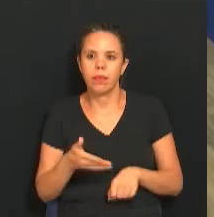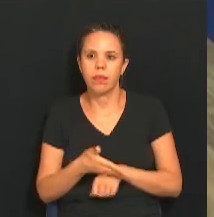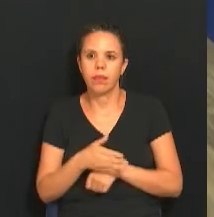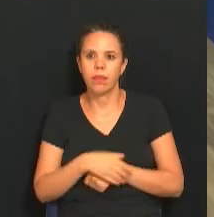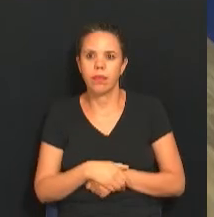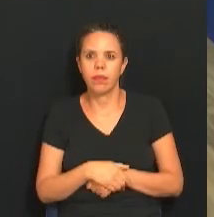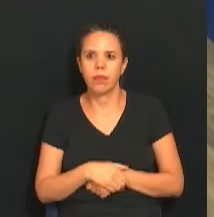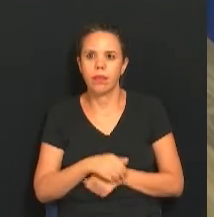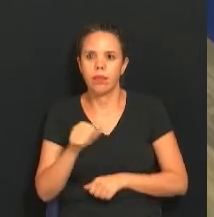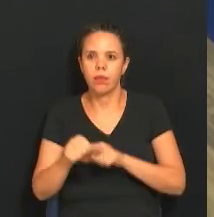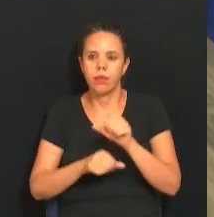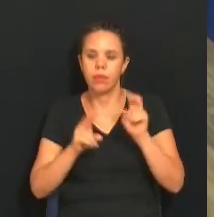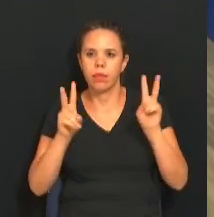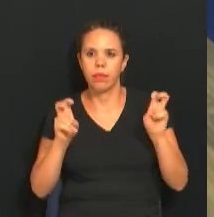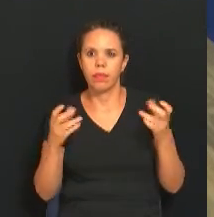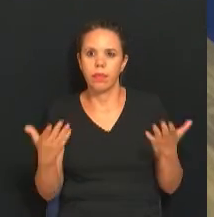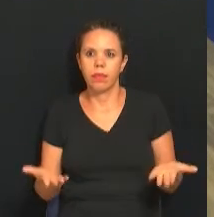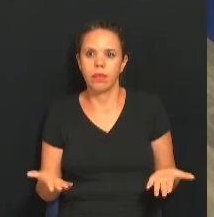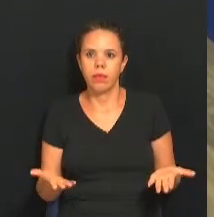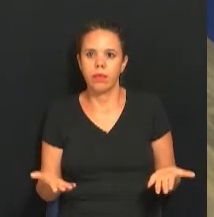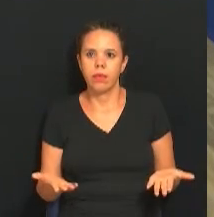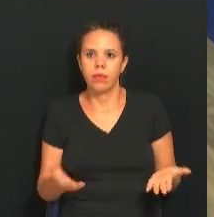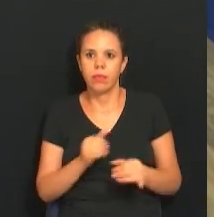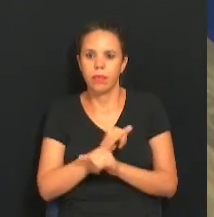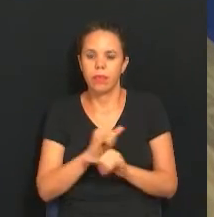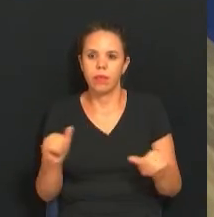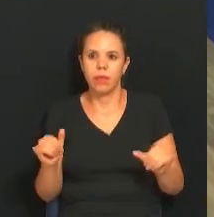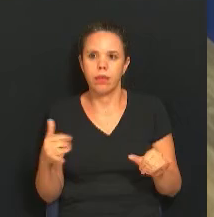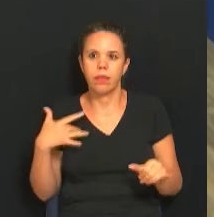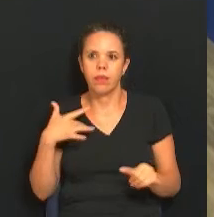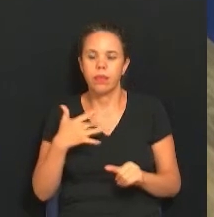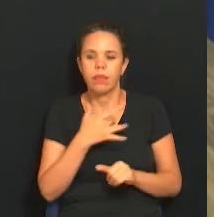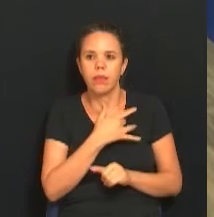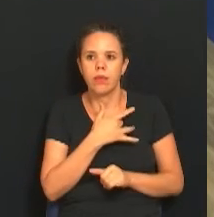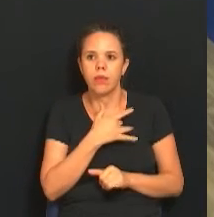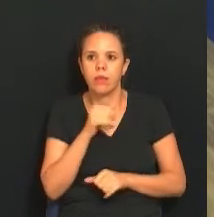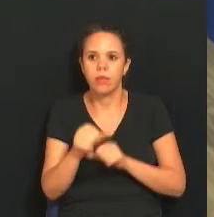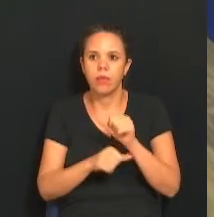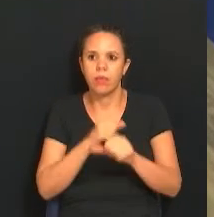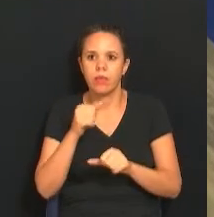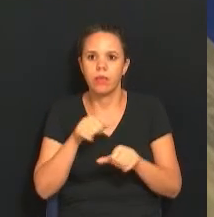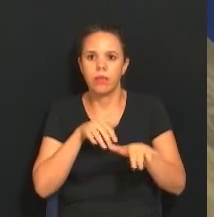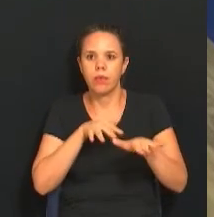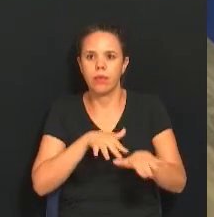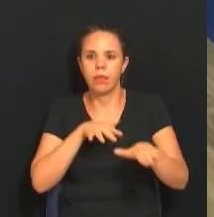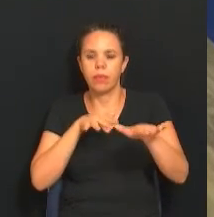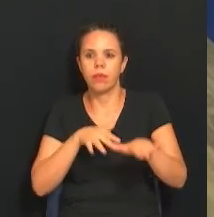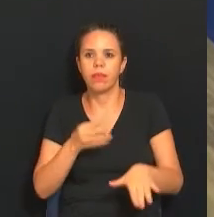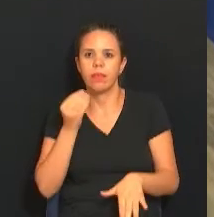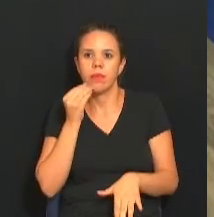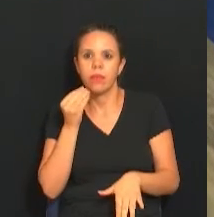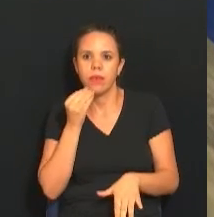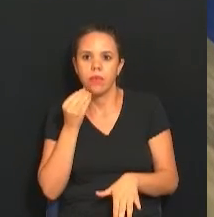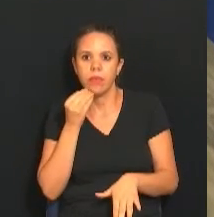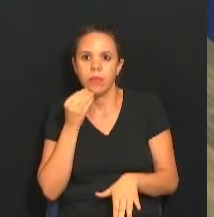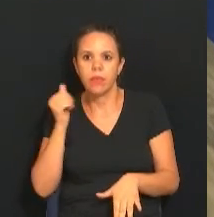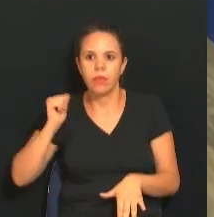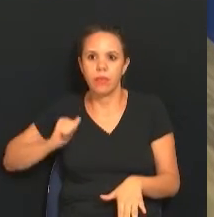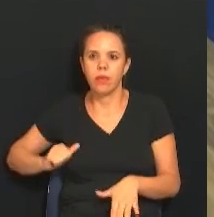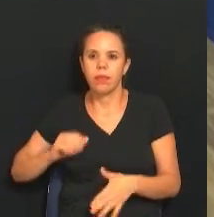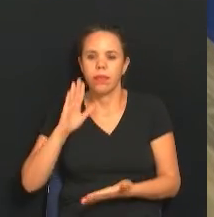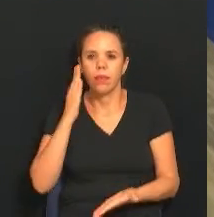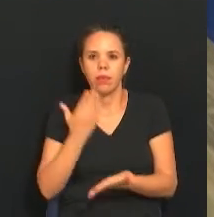e como não de assunto a gente já comprou um pouquinho sobre saúde mudança no trânsito oportunidade aí de bolsa